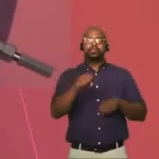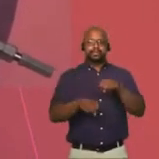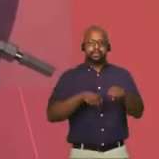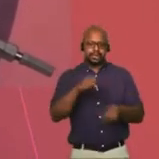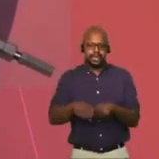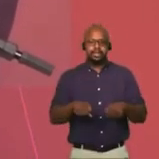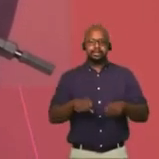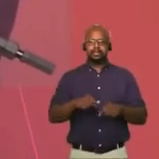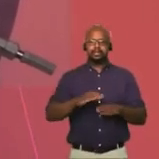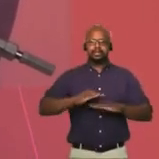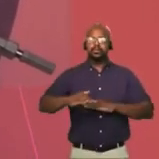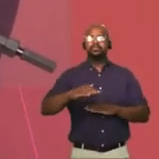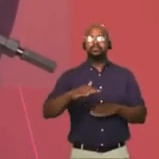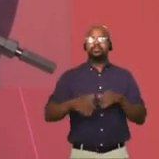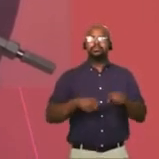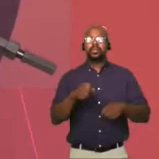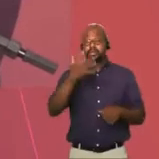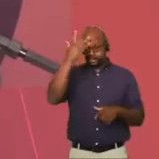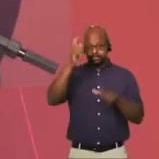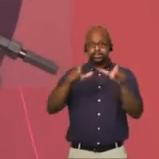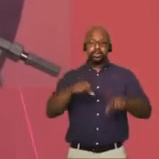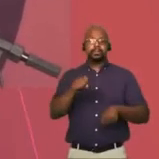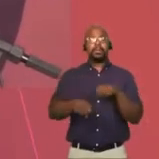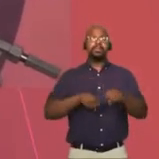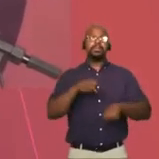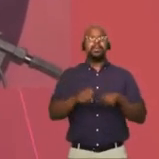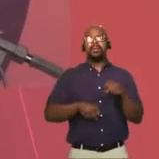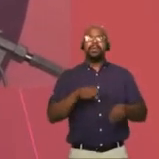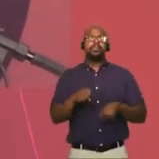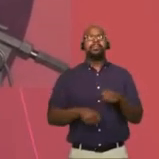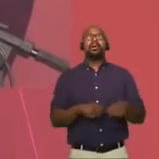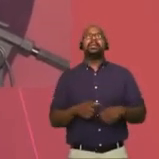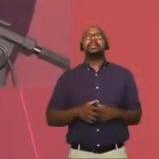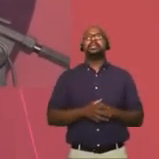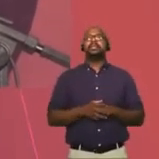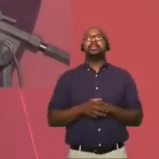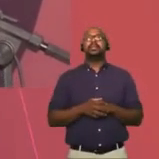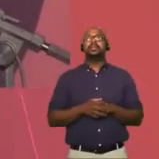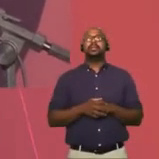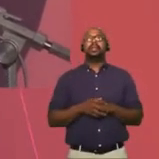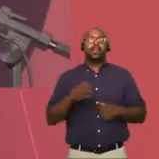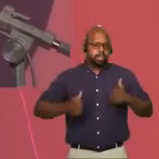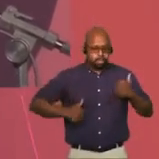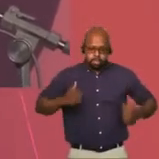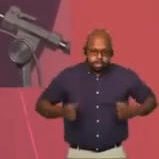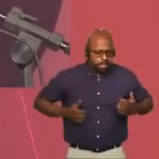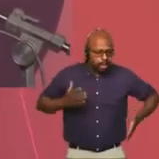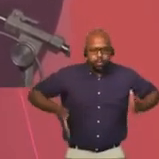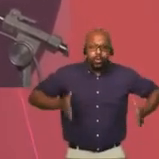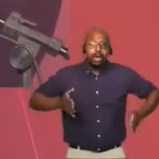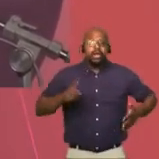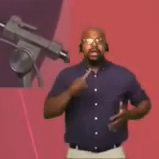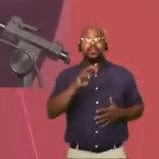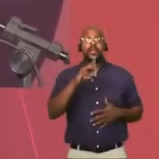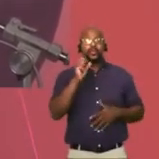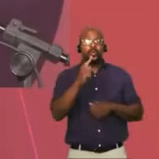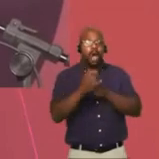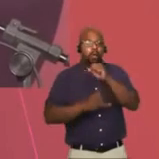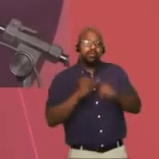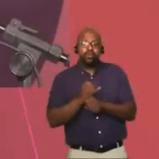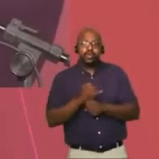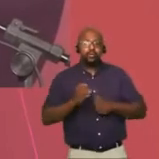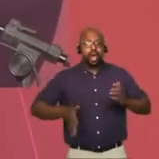bicicletas com estrela e que as pessoas o aluno e correm em conjunto virtualmente